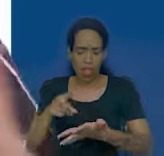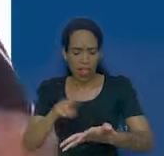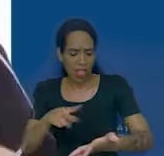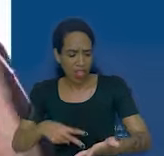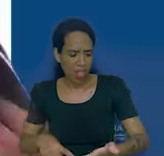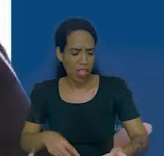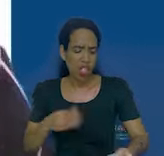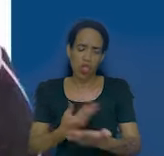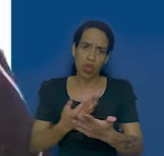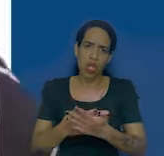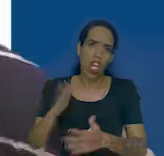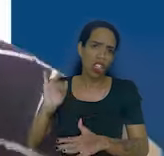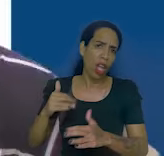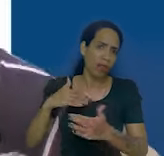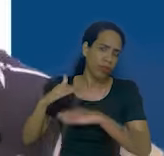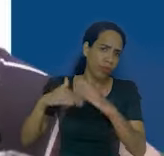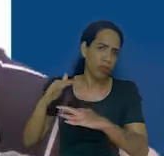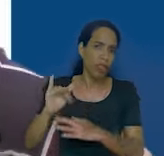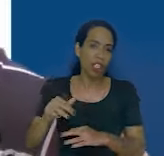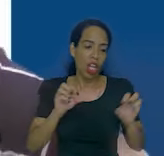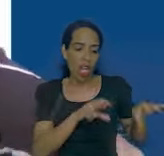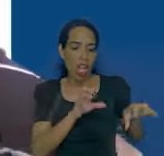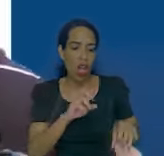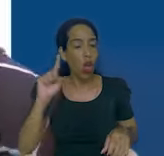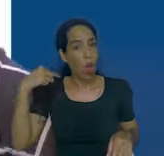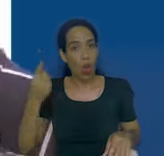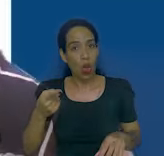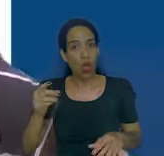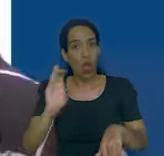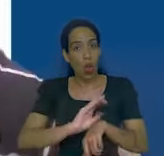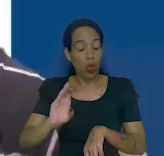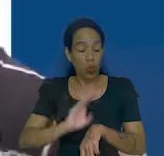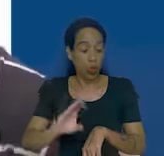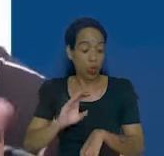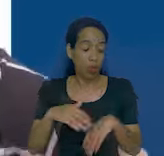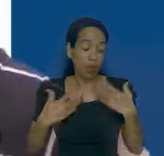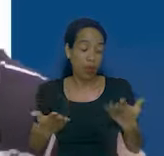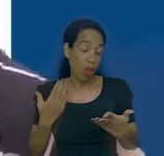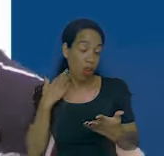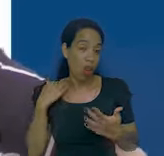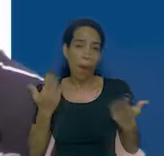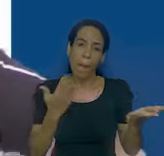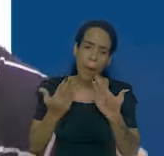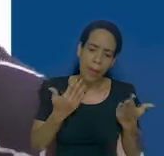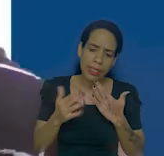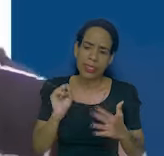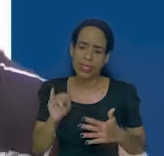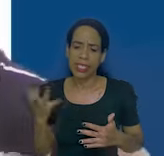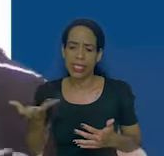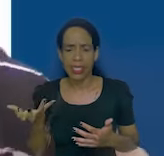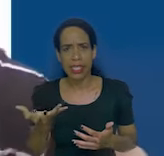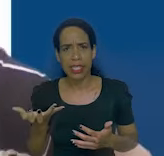ler, que tivesse estudando já há um tempo. A Bianca já dava aula em outros cursos, e aí eu conversei com ela se ela